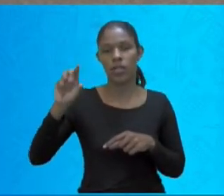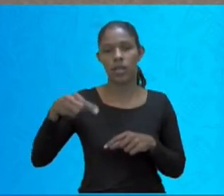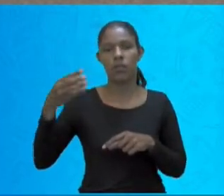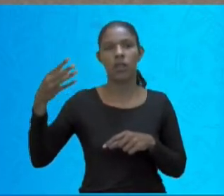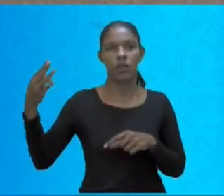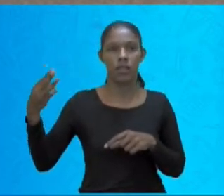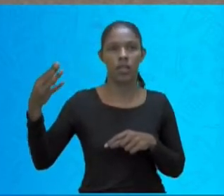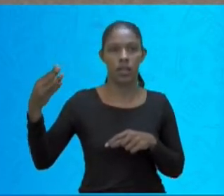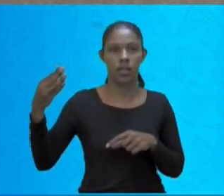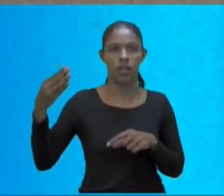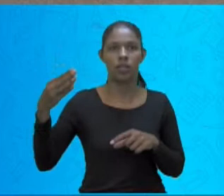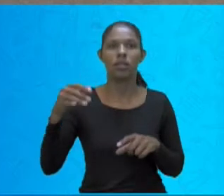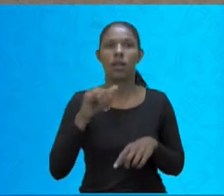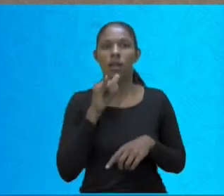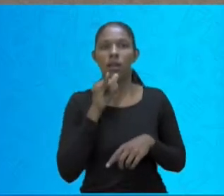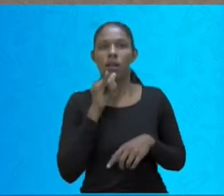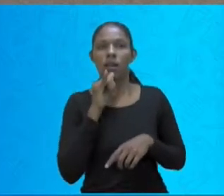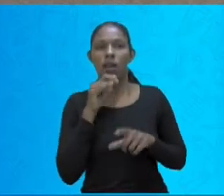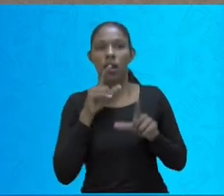do exemplo B